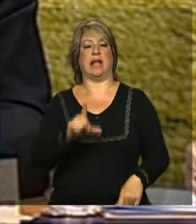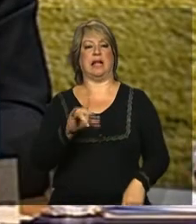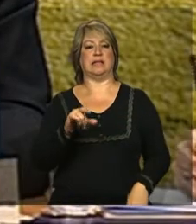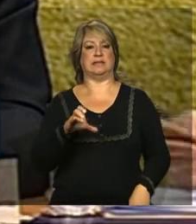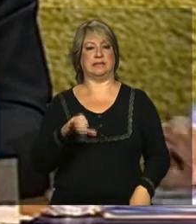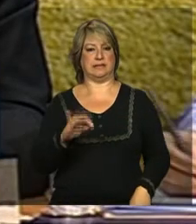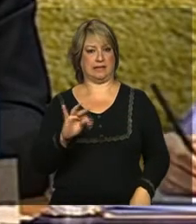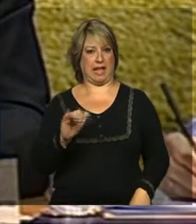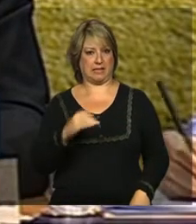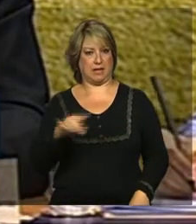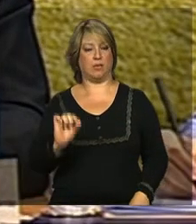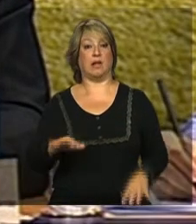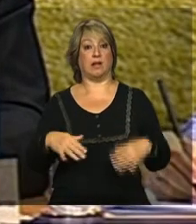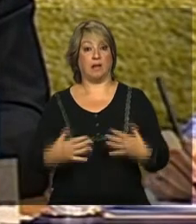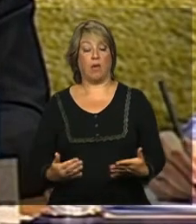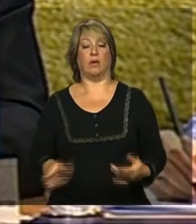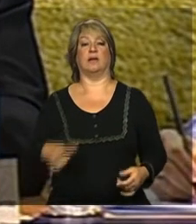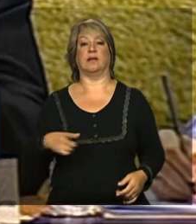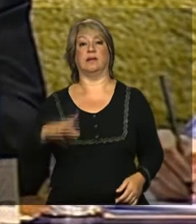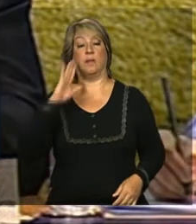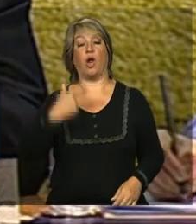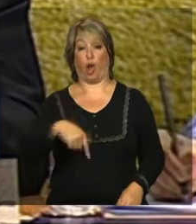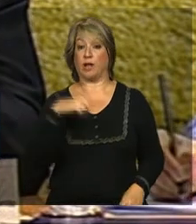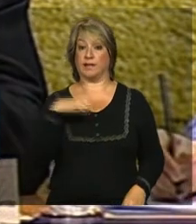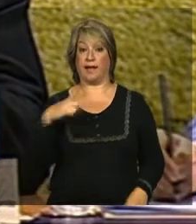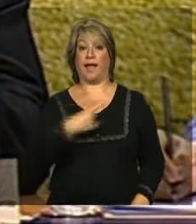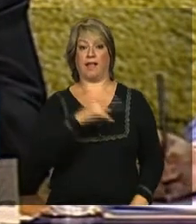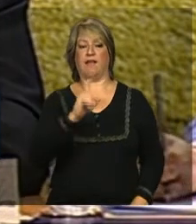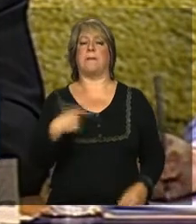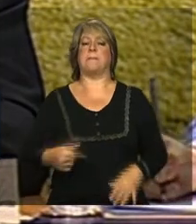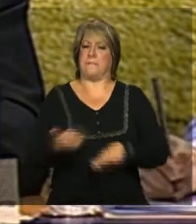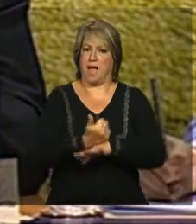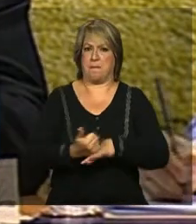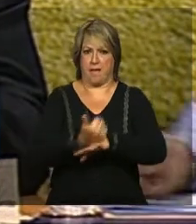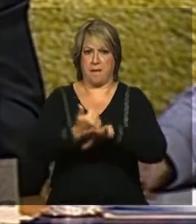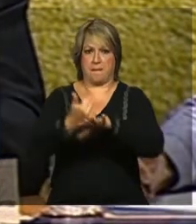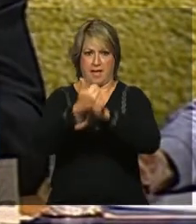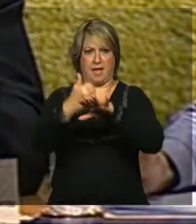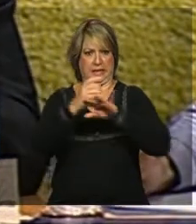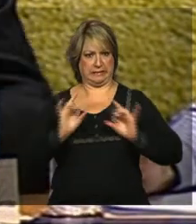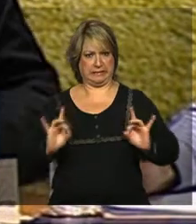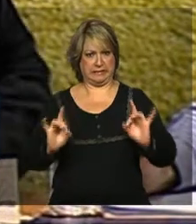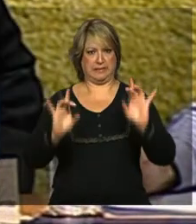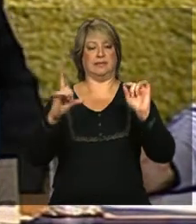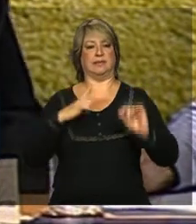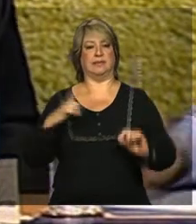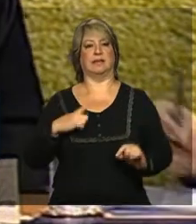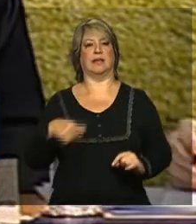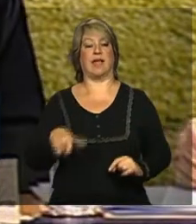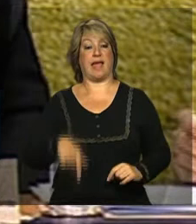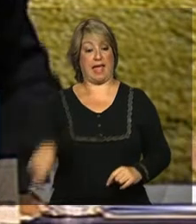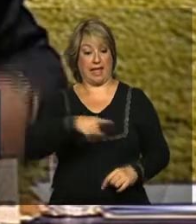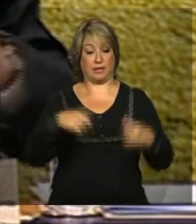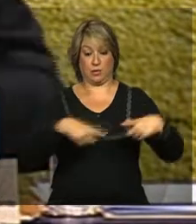importante para estruturar esse laboratórios por isso inclusive nós temos cada vez mais aprimorado aprimorado essas